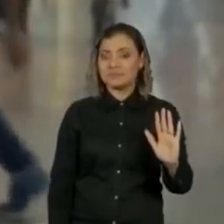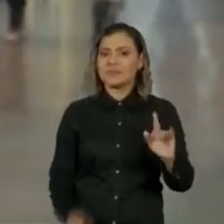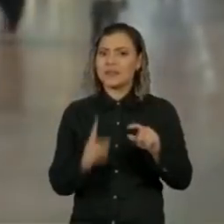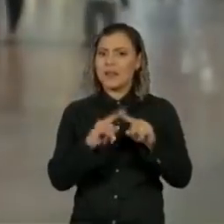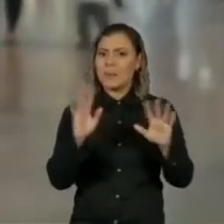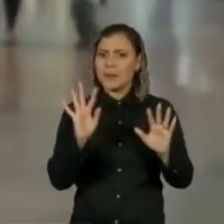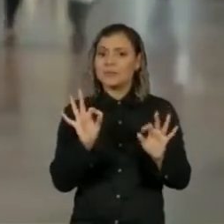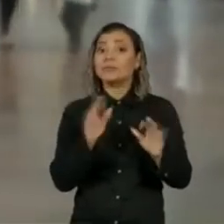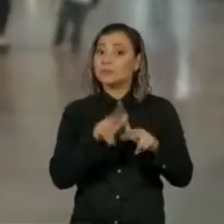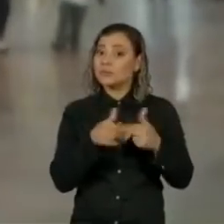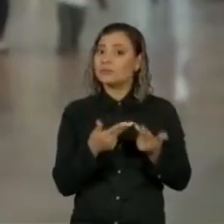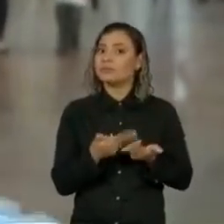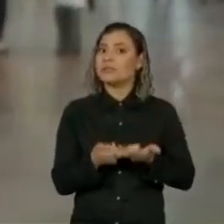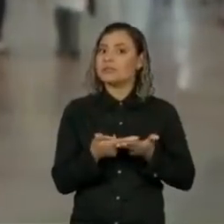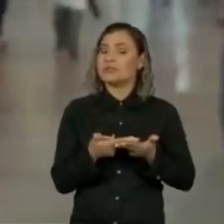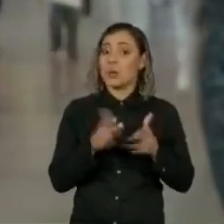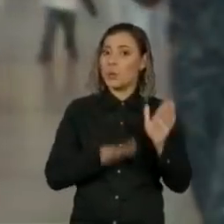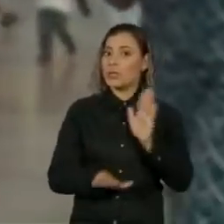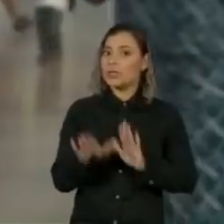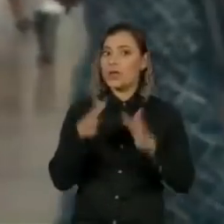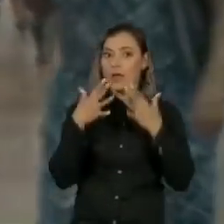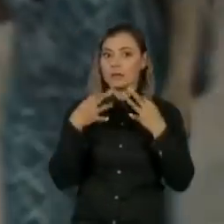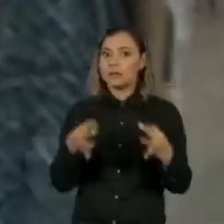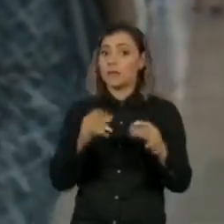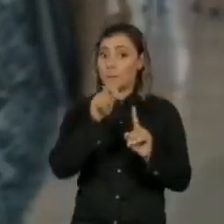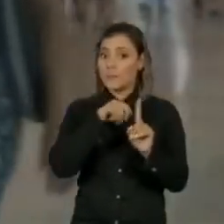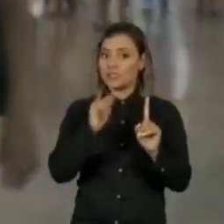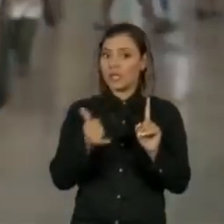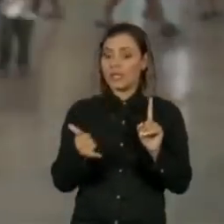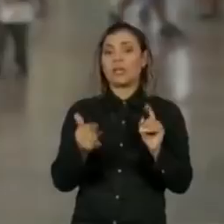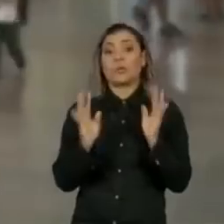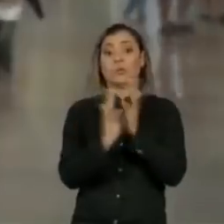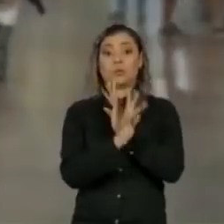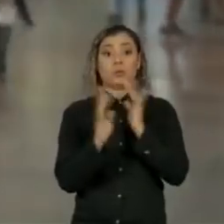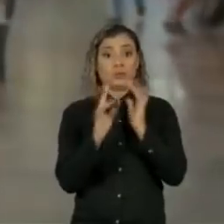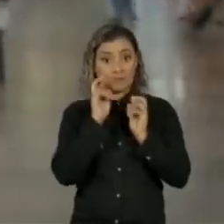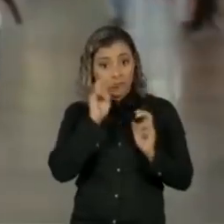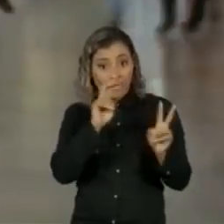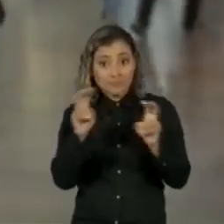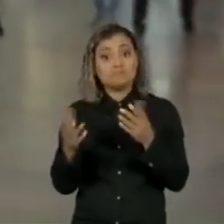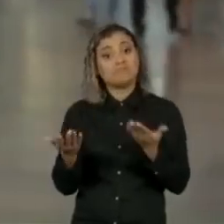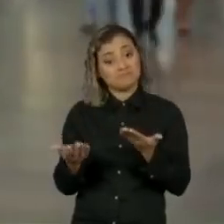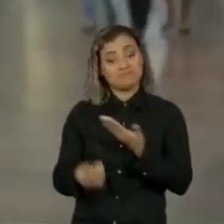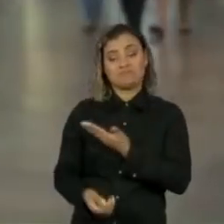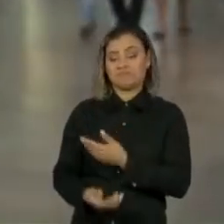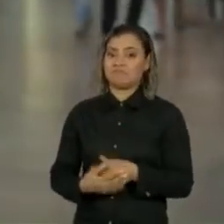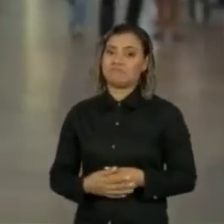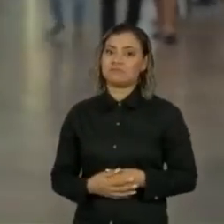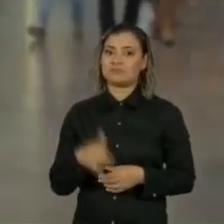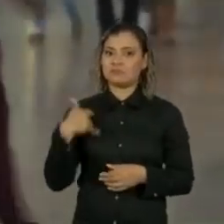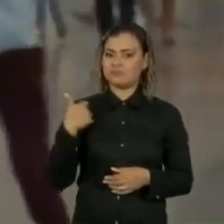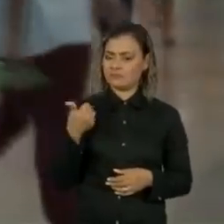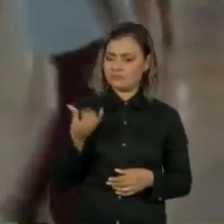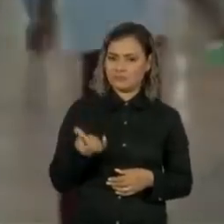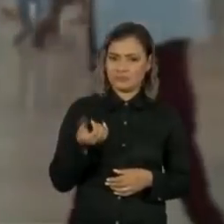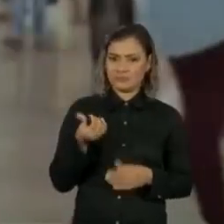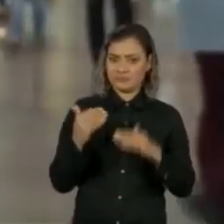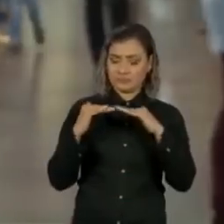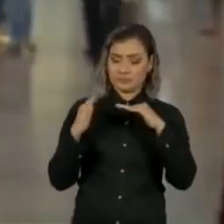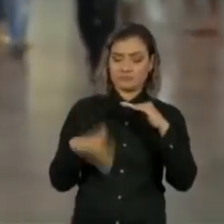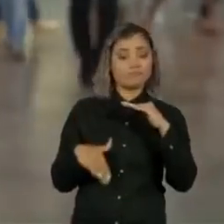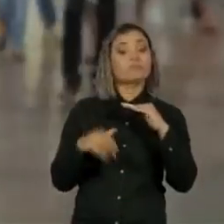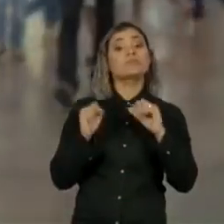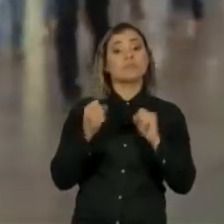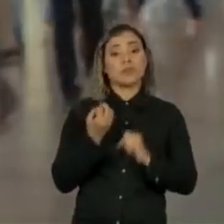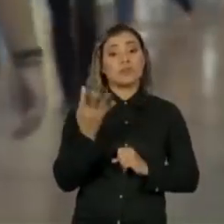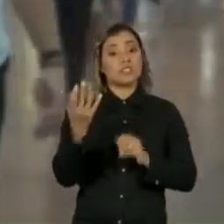crianças, todo cuidado é pouco, viu? Janeiro também é bastante movimentado, como a gente pode notar. Menores de 16 anos só podem